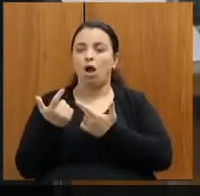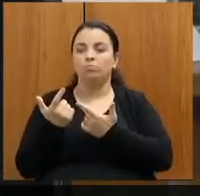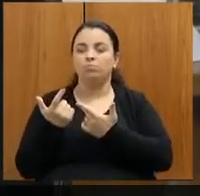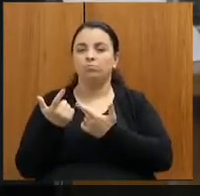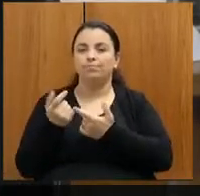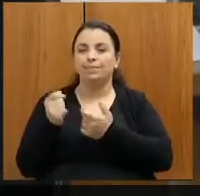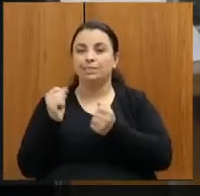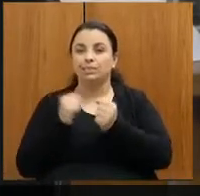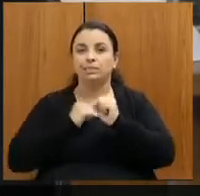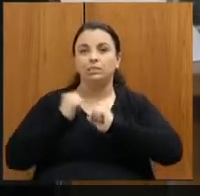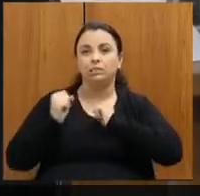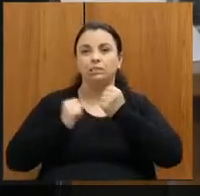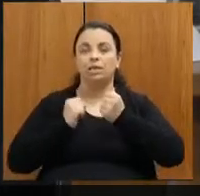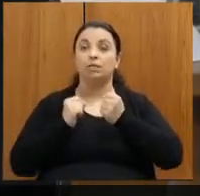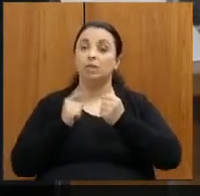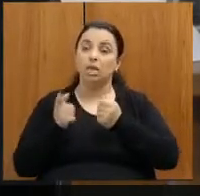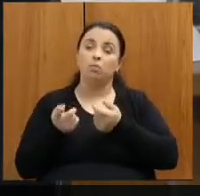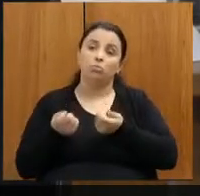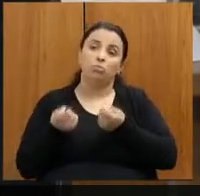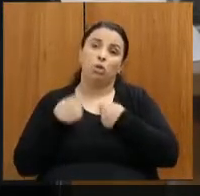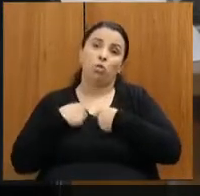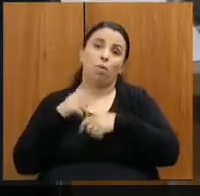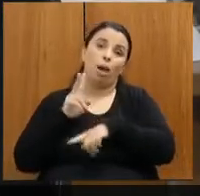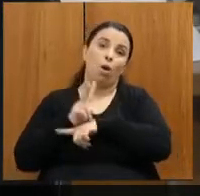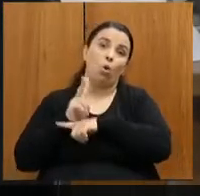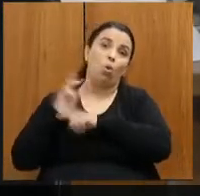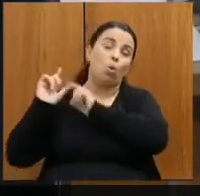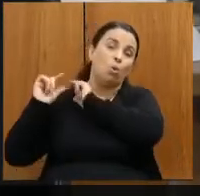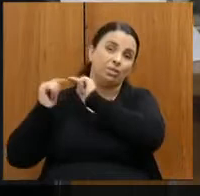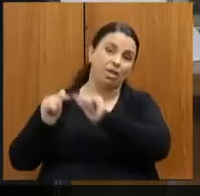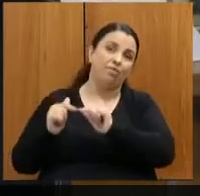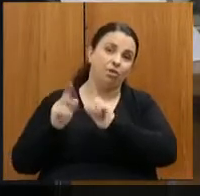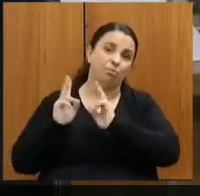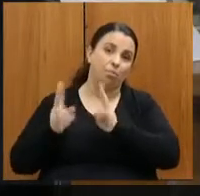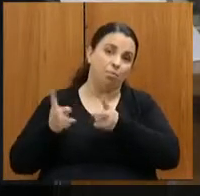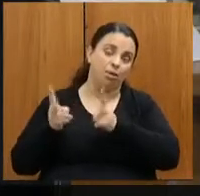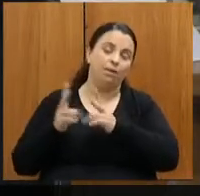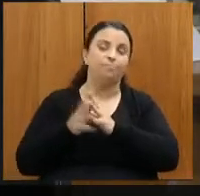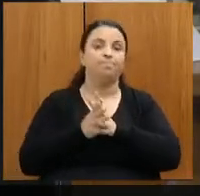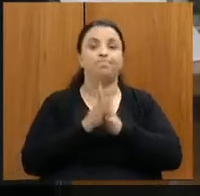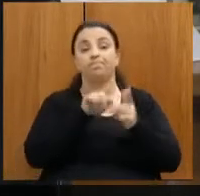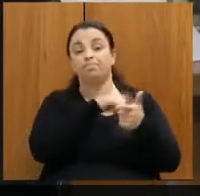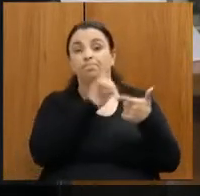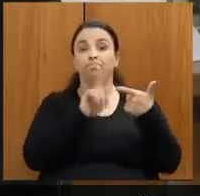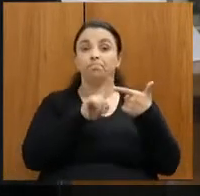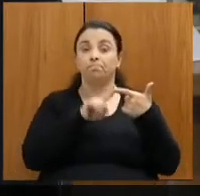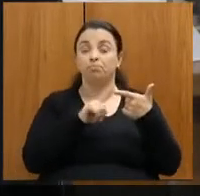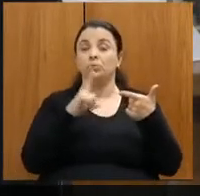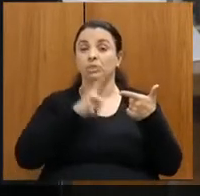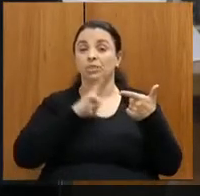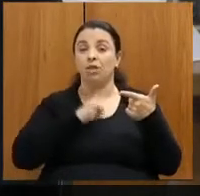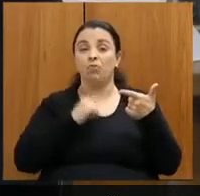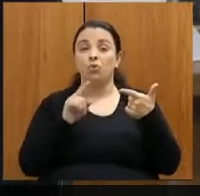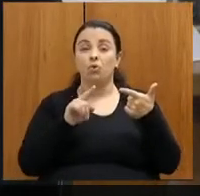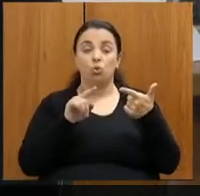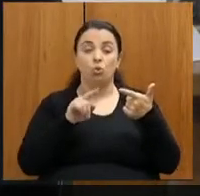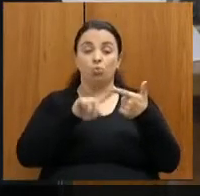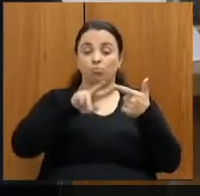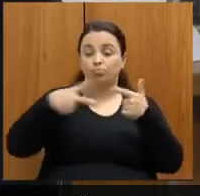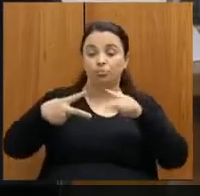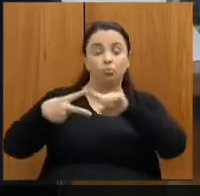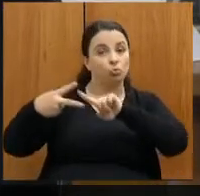conservadorismo Esse é o primeiro. Segundo é nós tivemos um duas componentes que são importantes que é a inflação